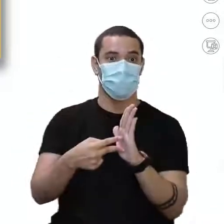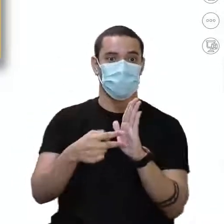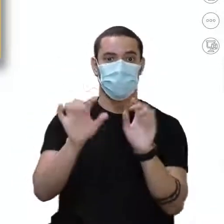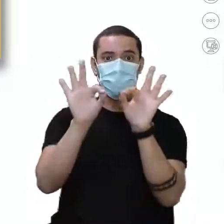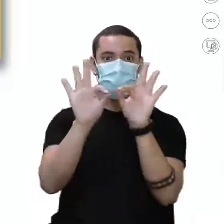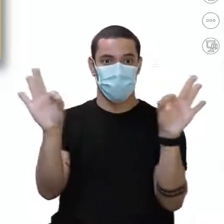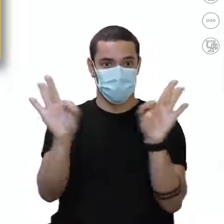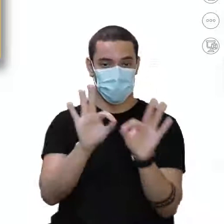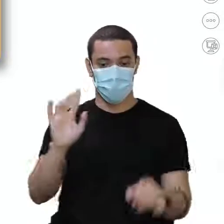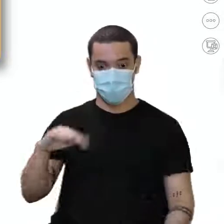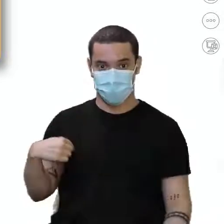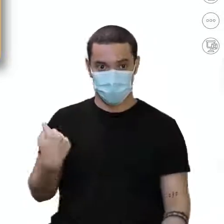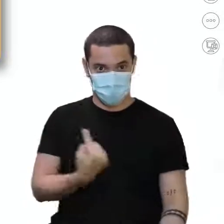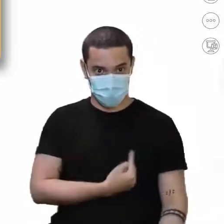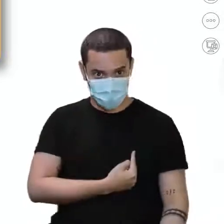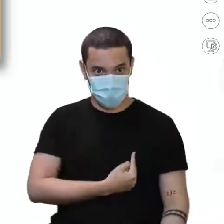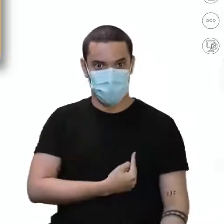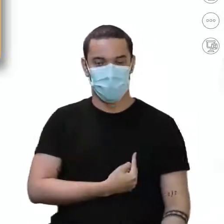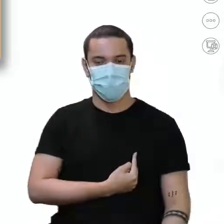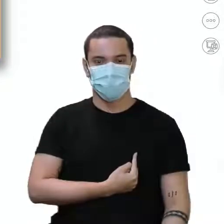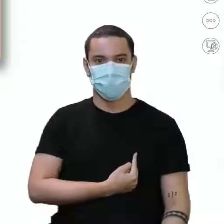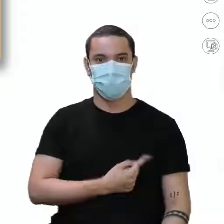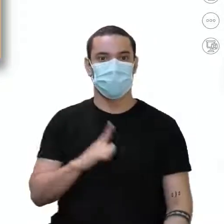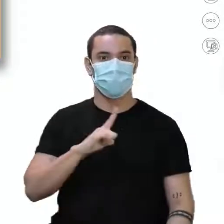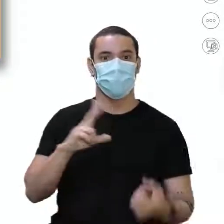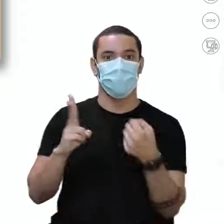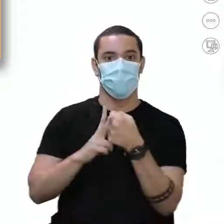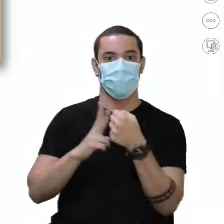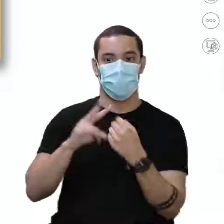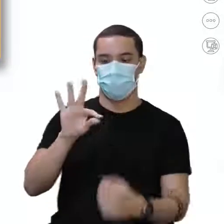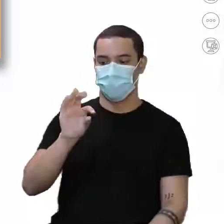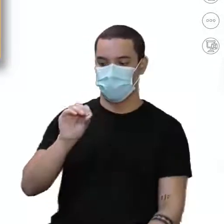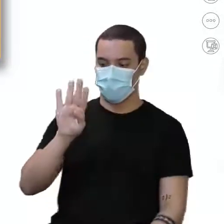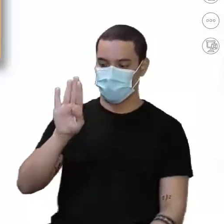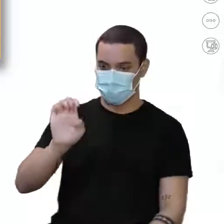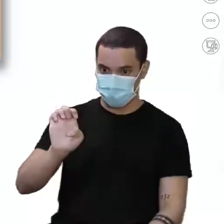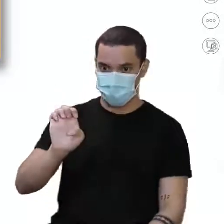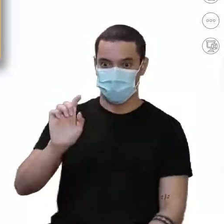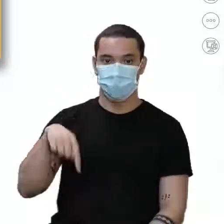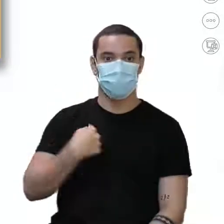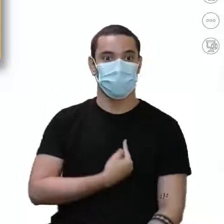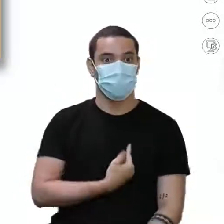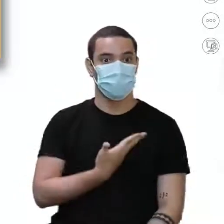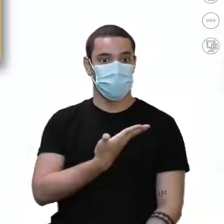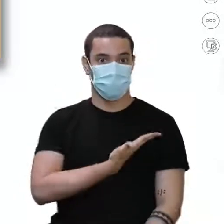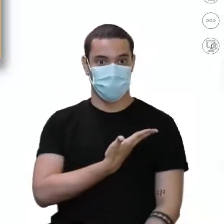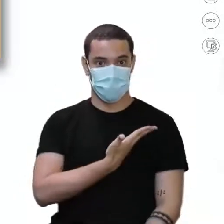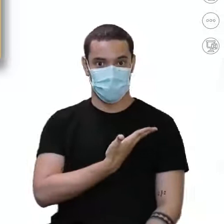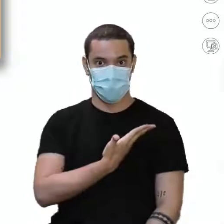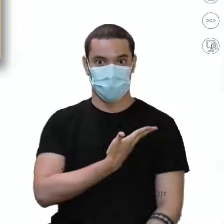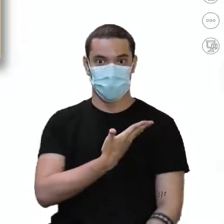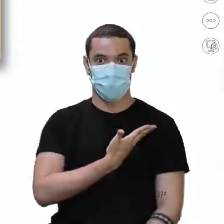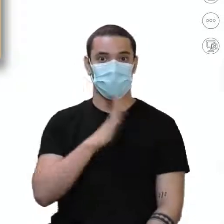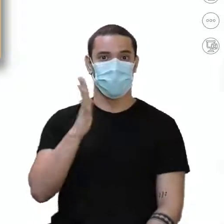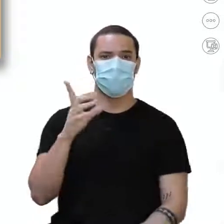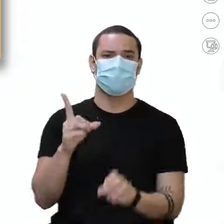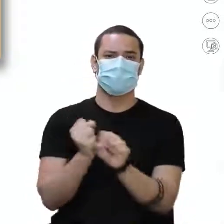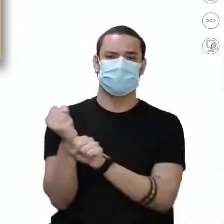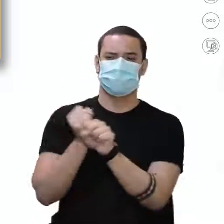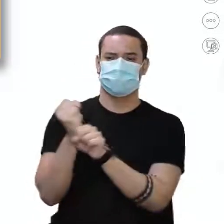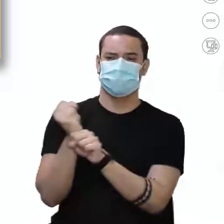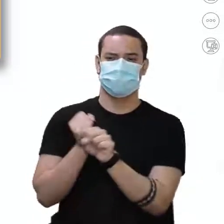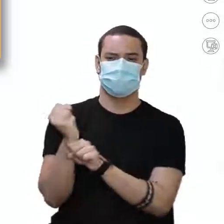Nós somos, olha bem aqui o verbo to be, seria estar. Nós somos amigos há décadas,